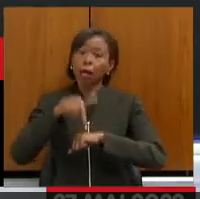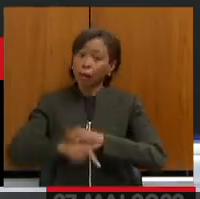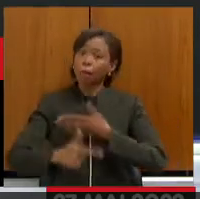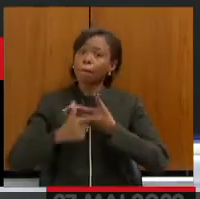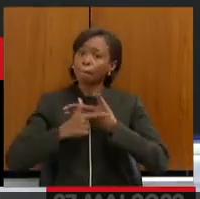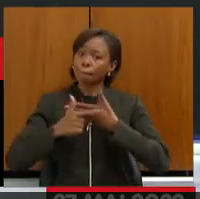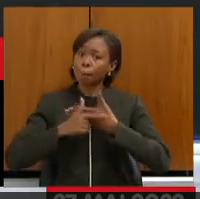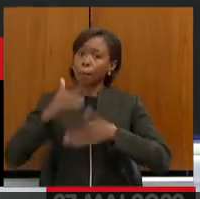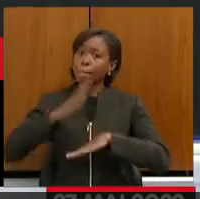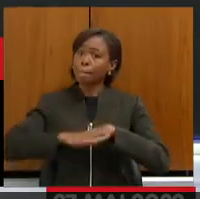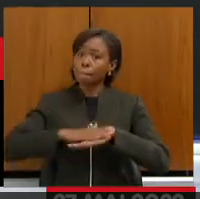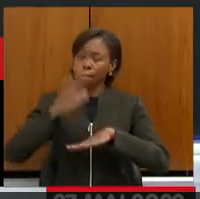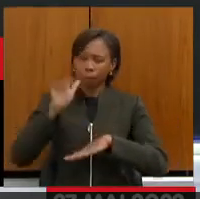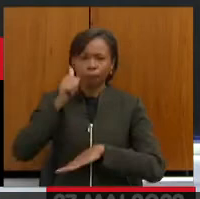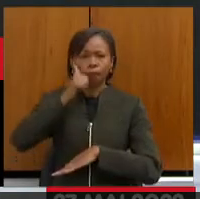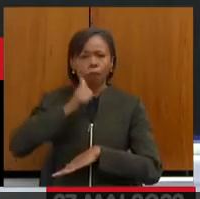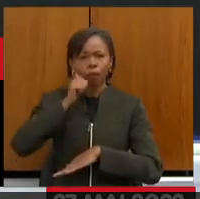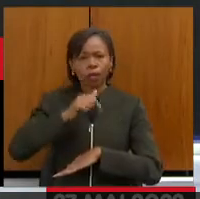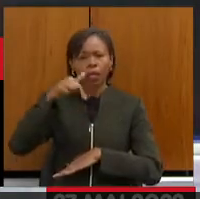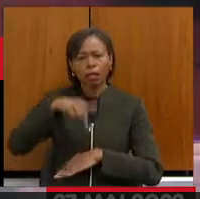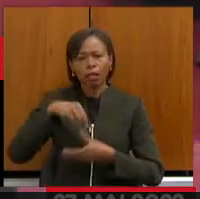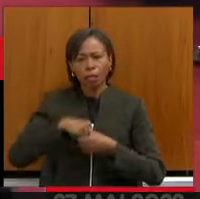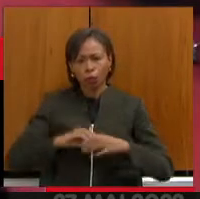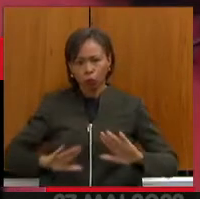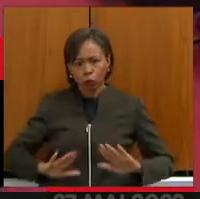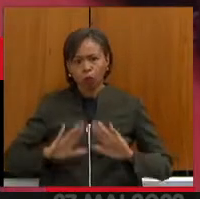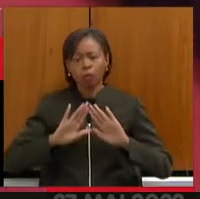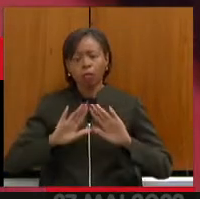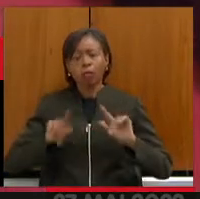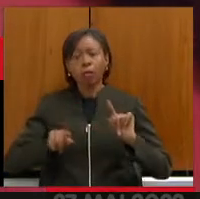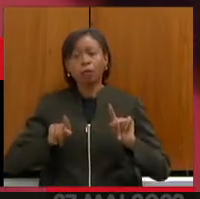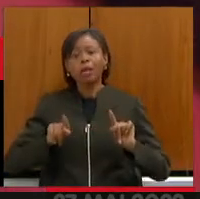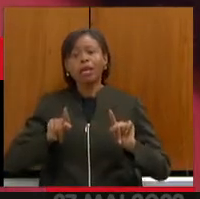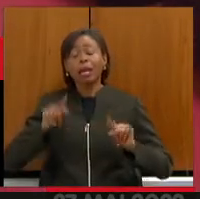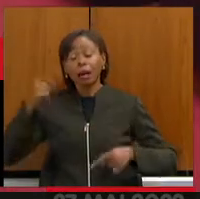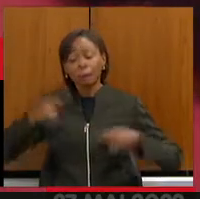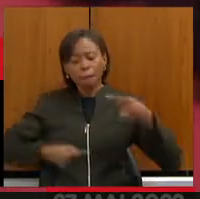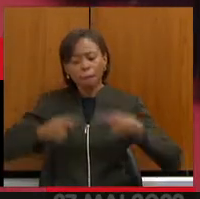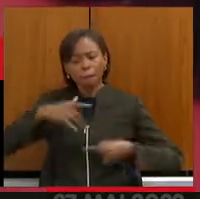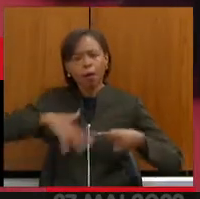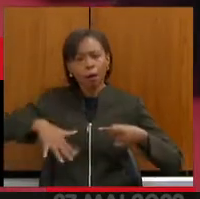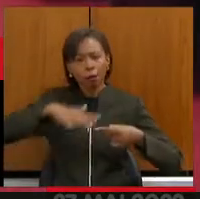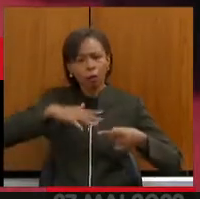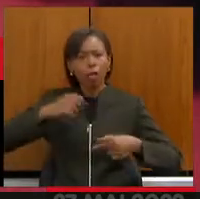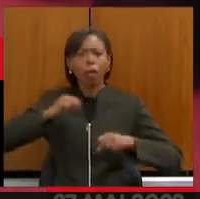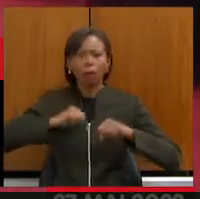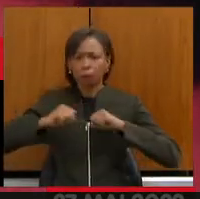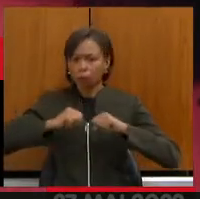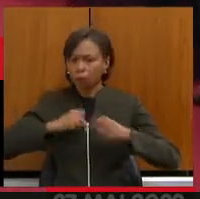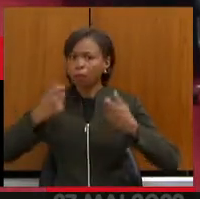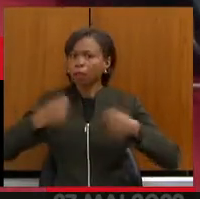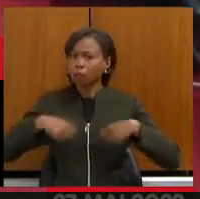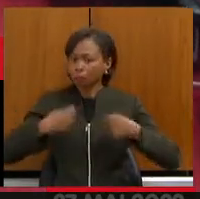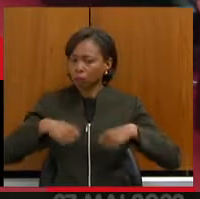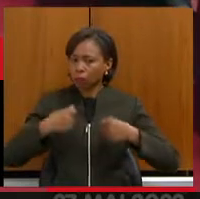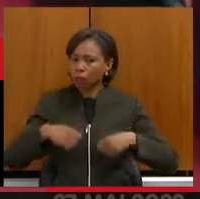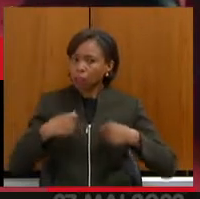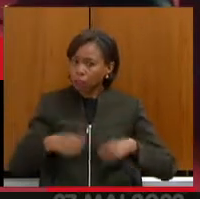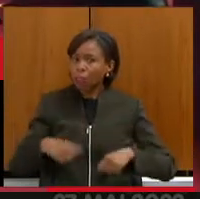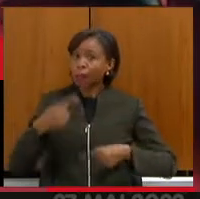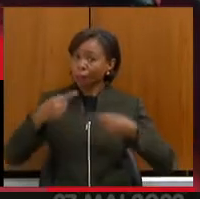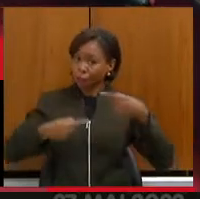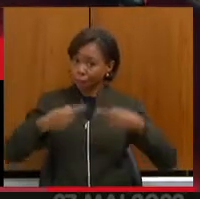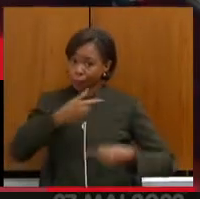mais mulheres para ocupar essa casa e para estar na política para fazer o debate que nós precisamos fazer da construção de uma política